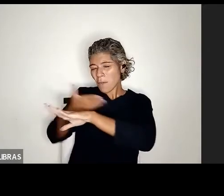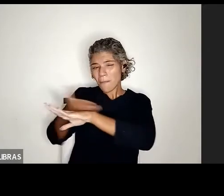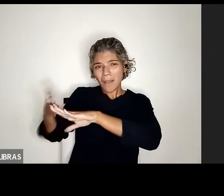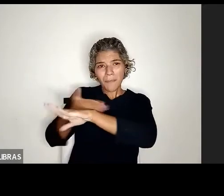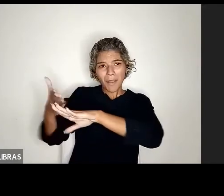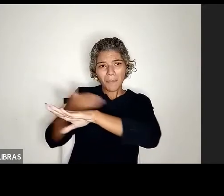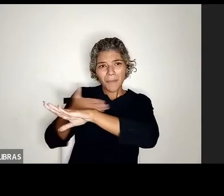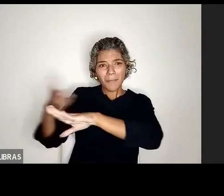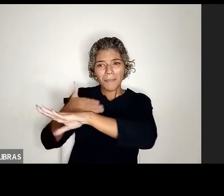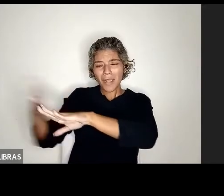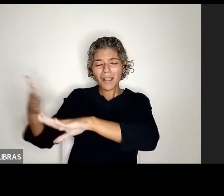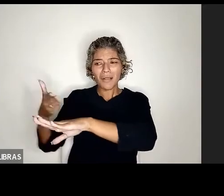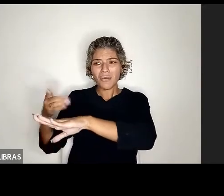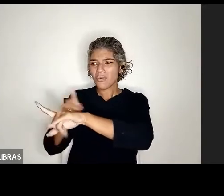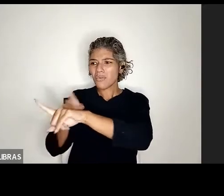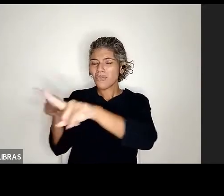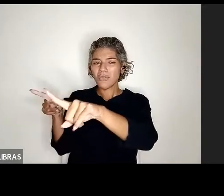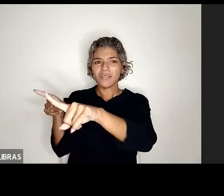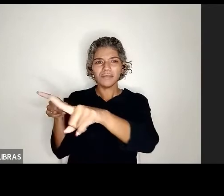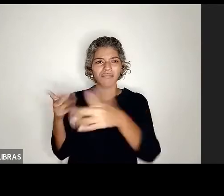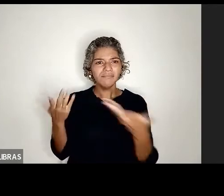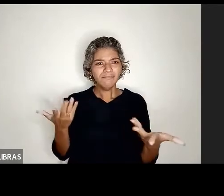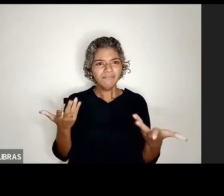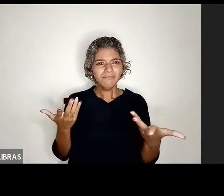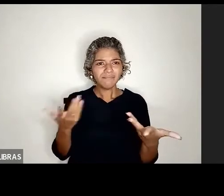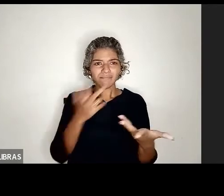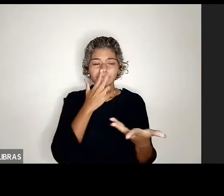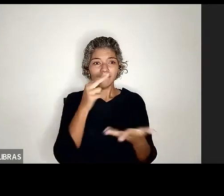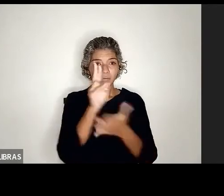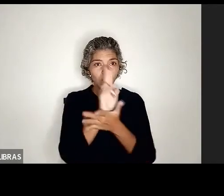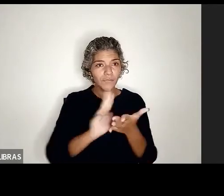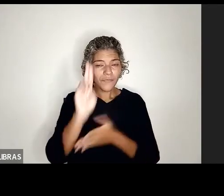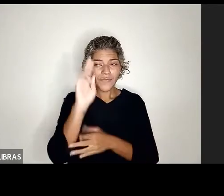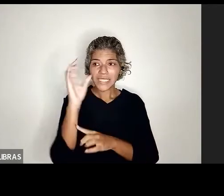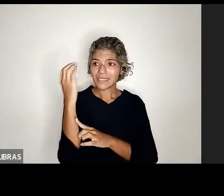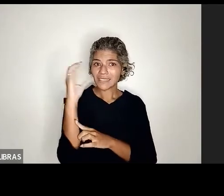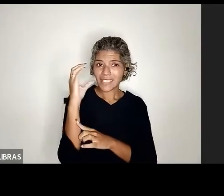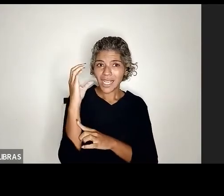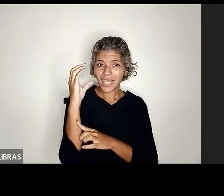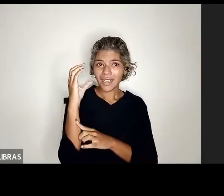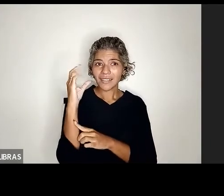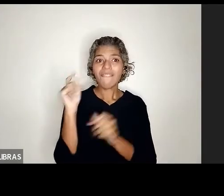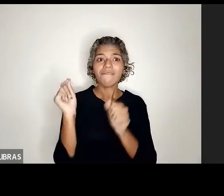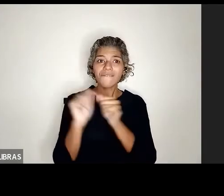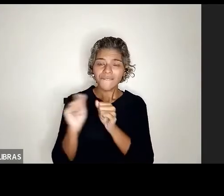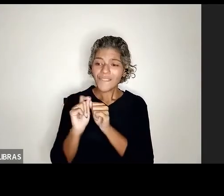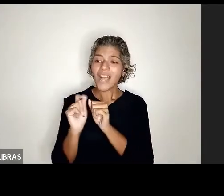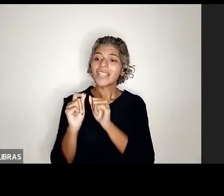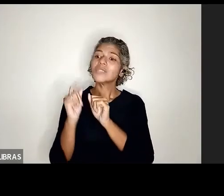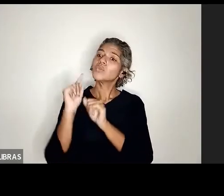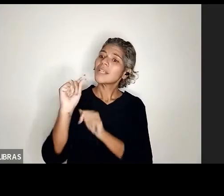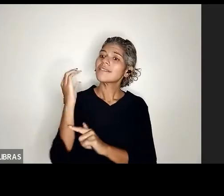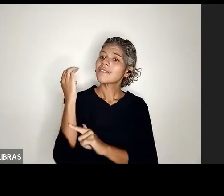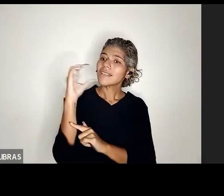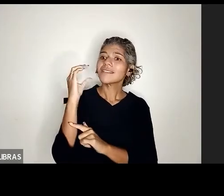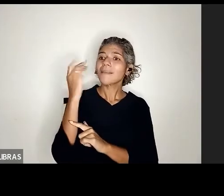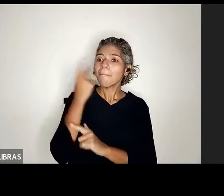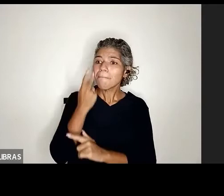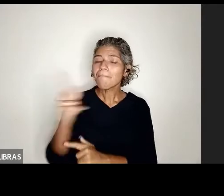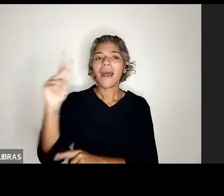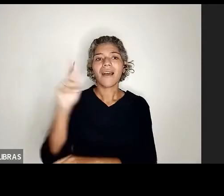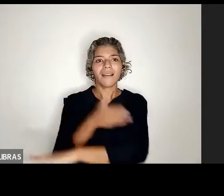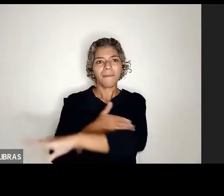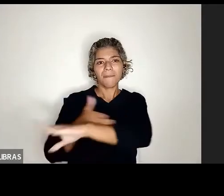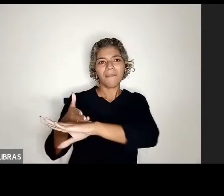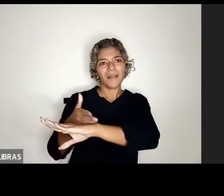de uma universalidade da ciência, reproduz uma ciência que é uma ciência feita para um homem, para um tipo